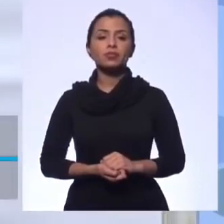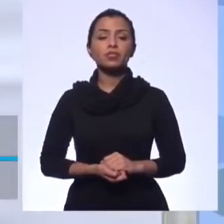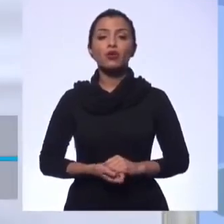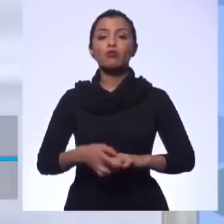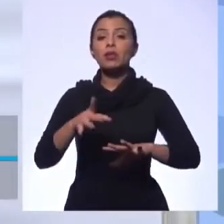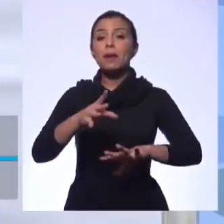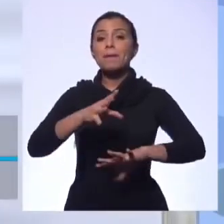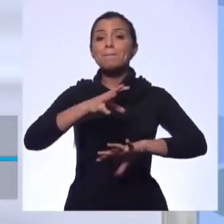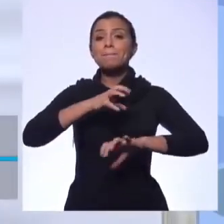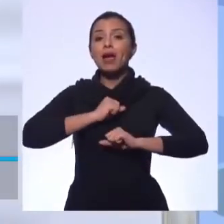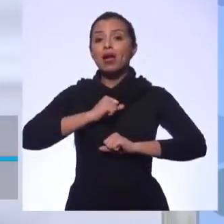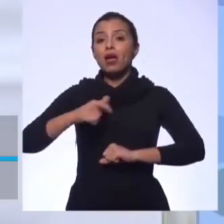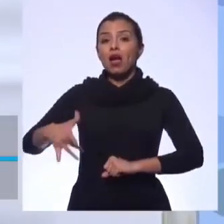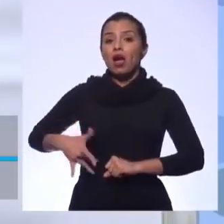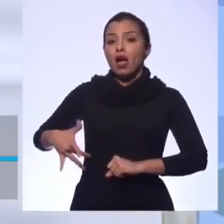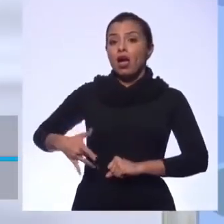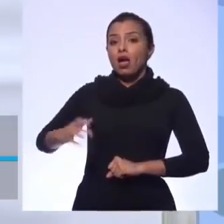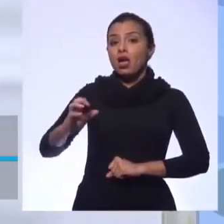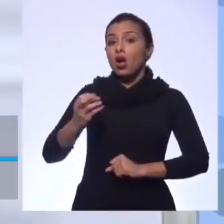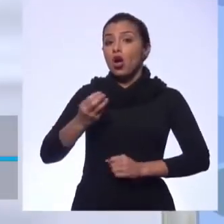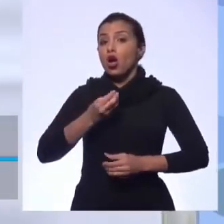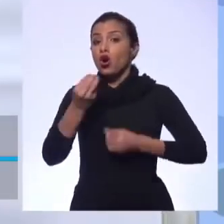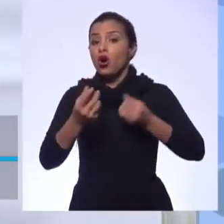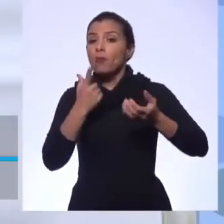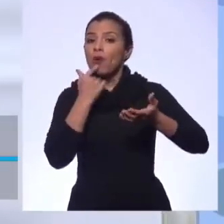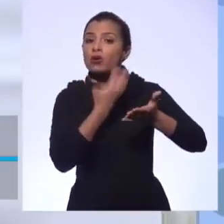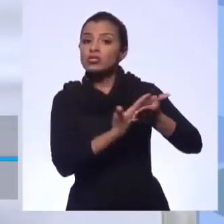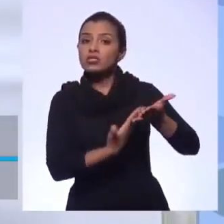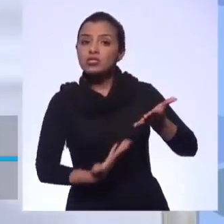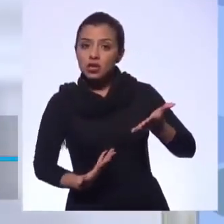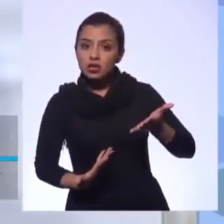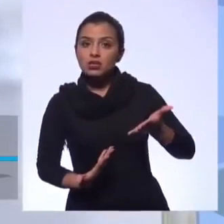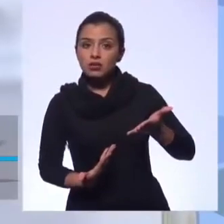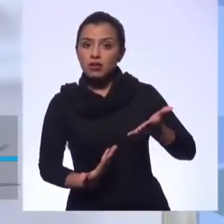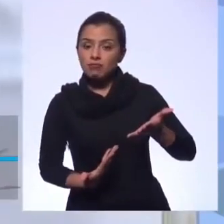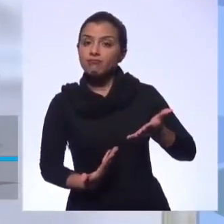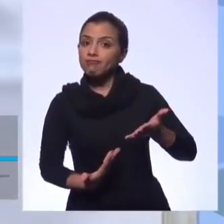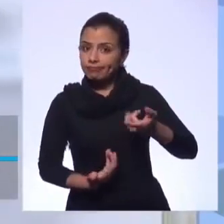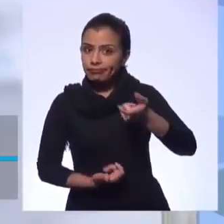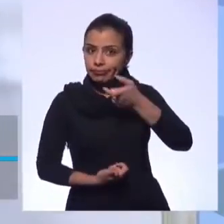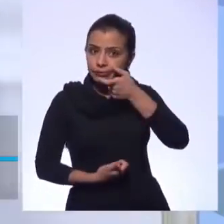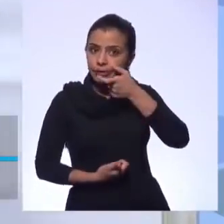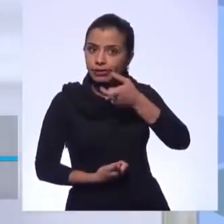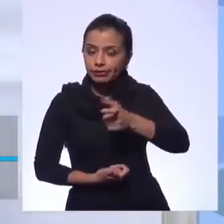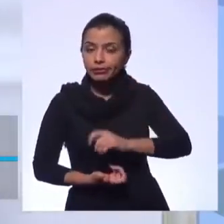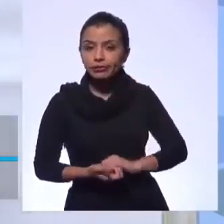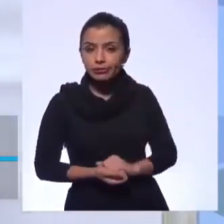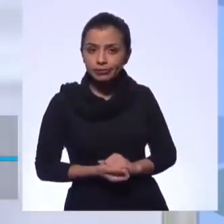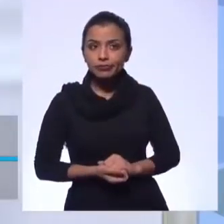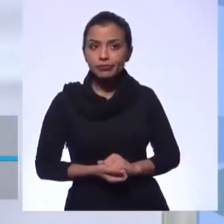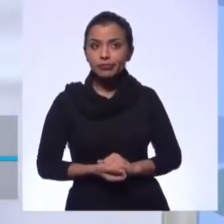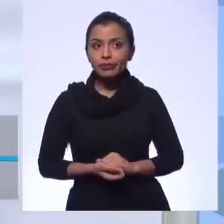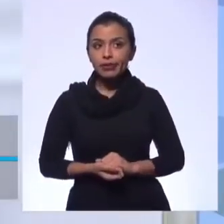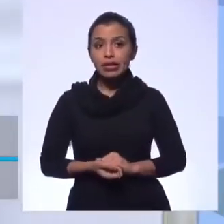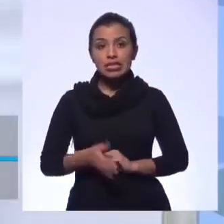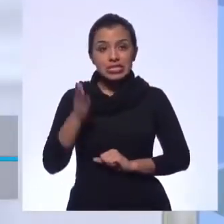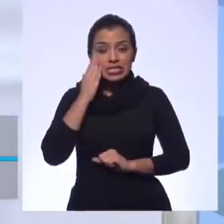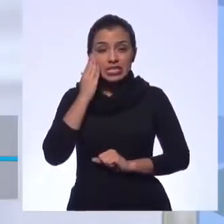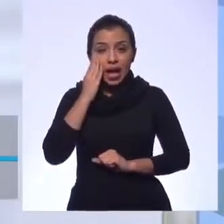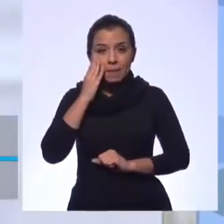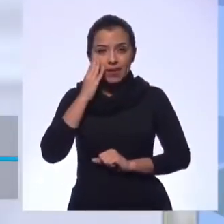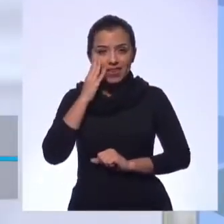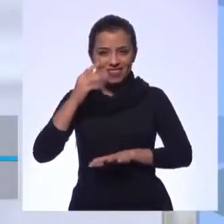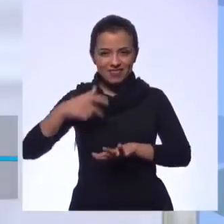esse tipo de hepatite? Via corrente sanguínea. Gente, olha que interessante. Até no alicatinho lá da